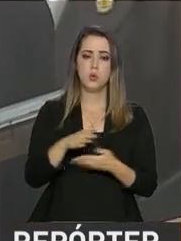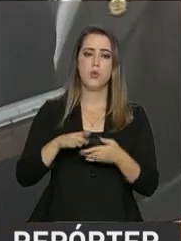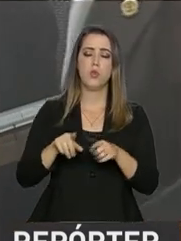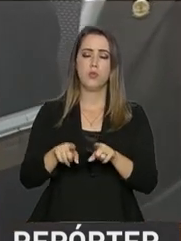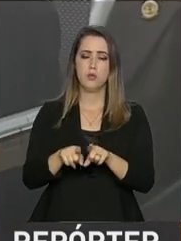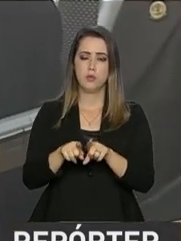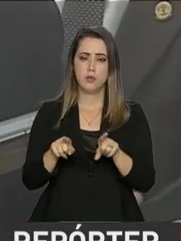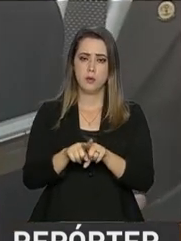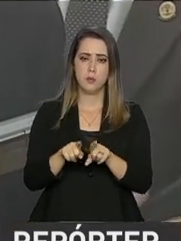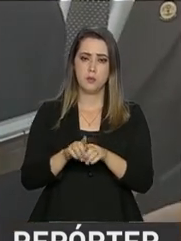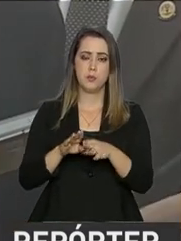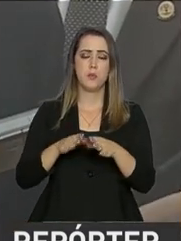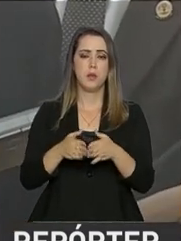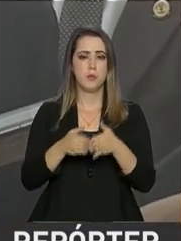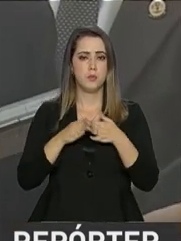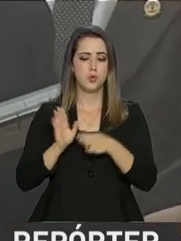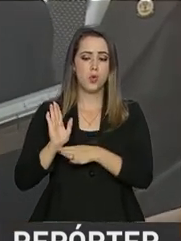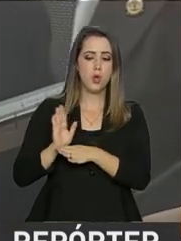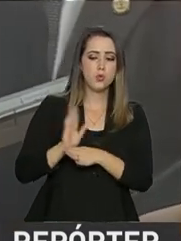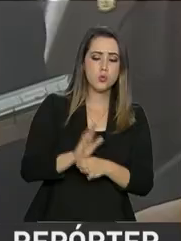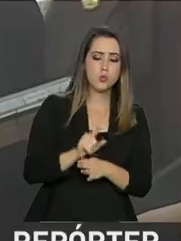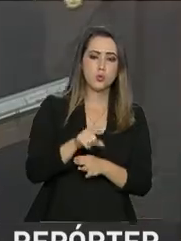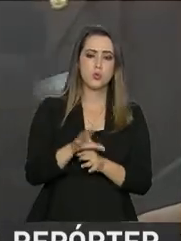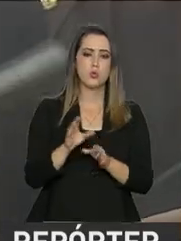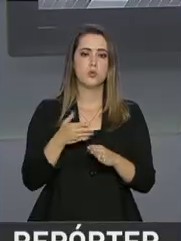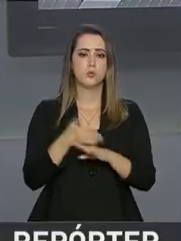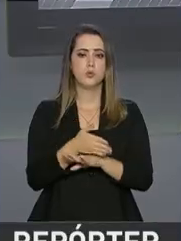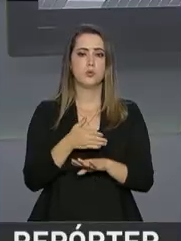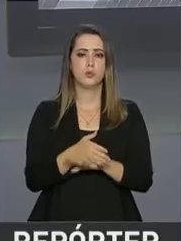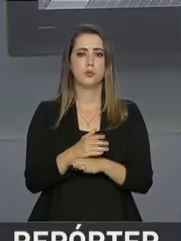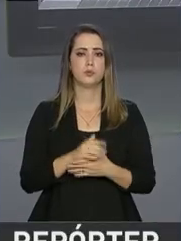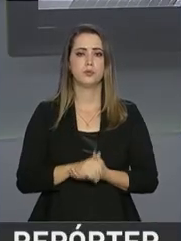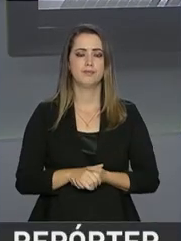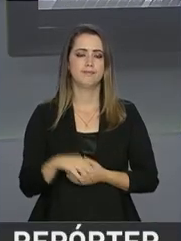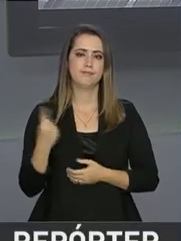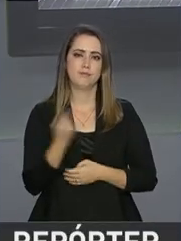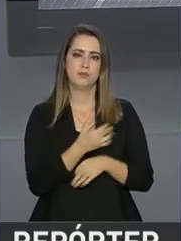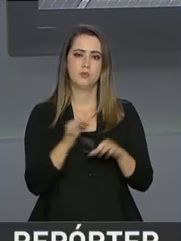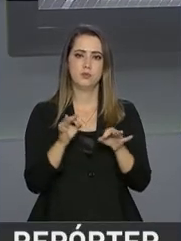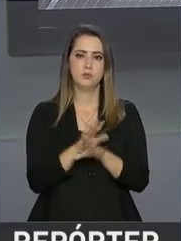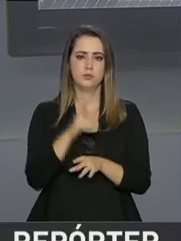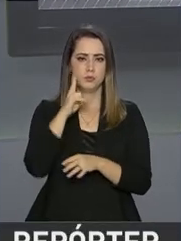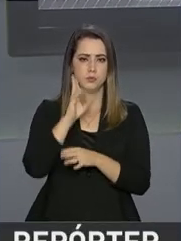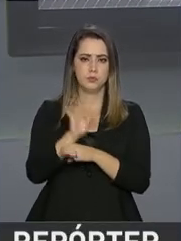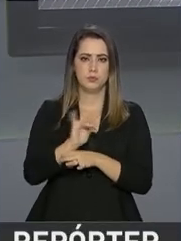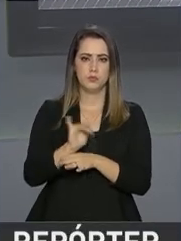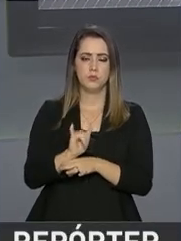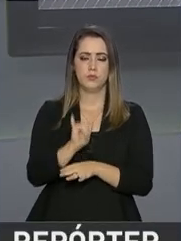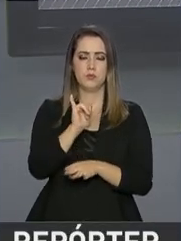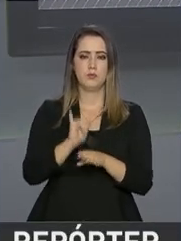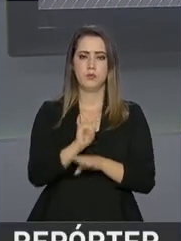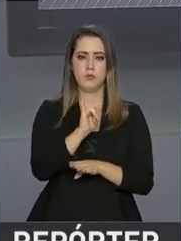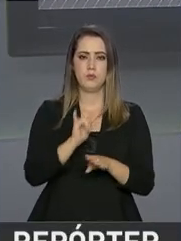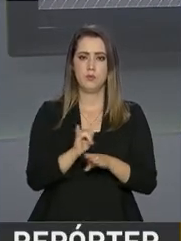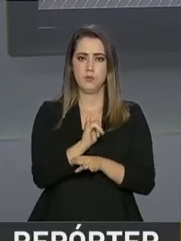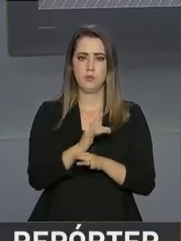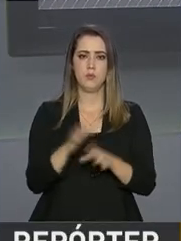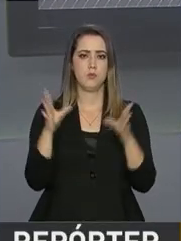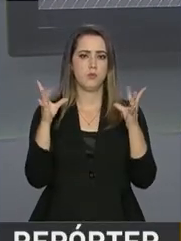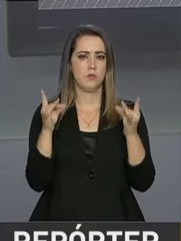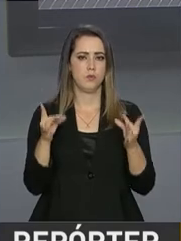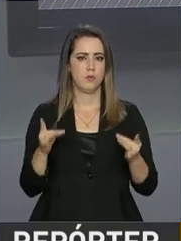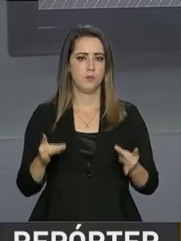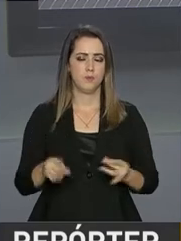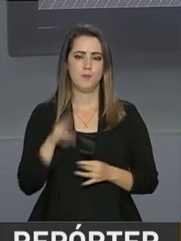para este ingresso ao cdf nós ficamos por aqui você pode rever as reportagens no